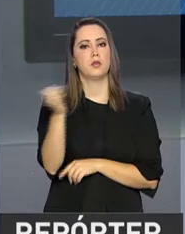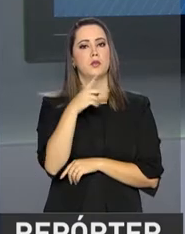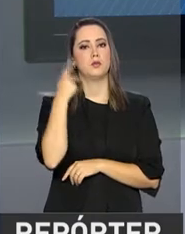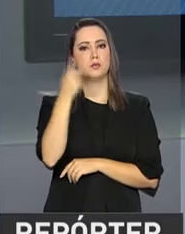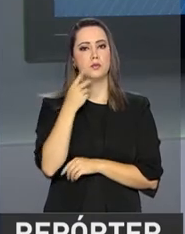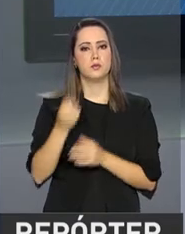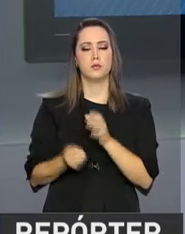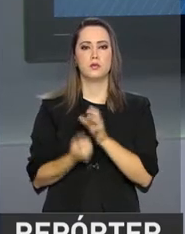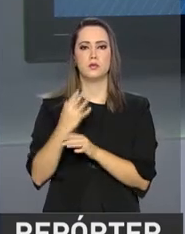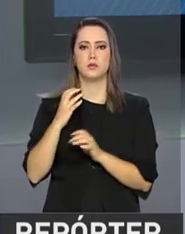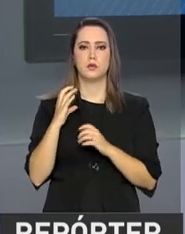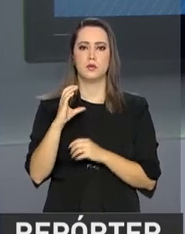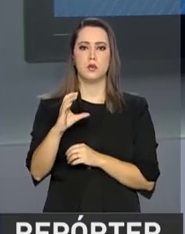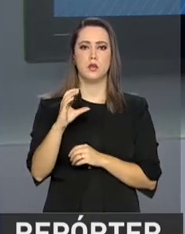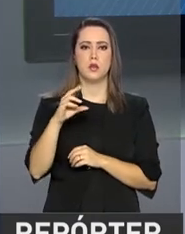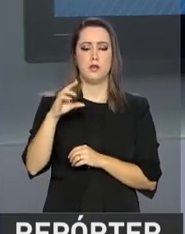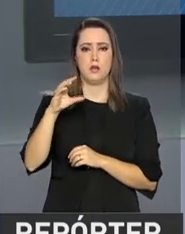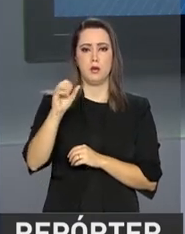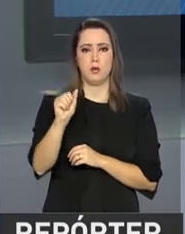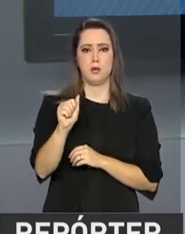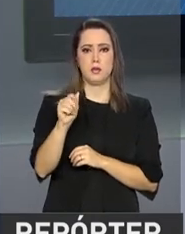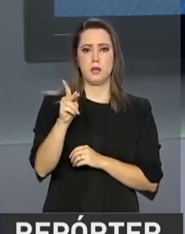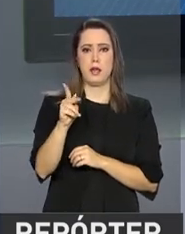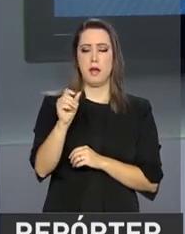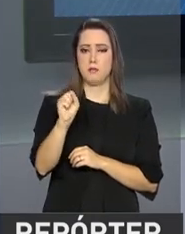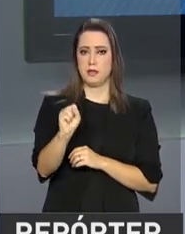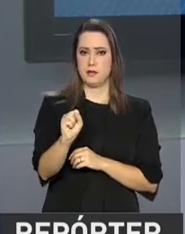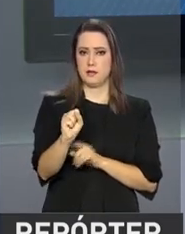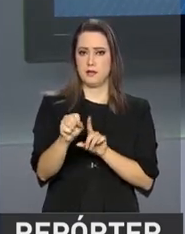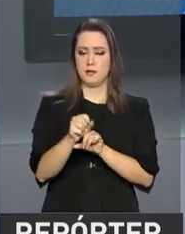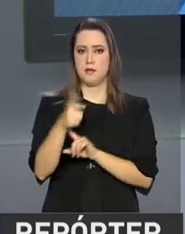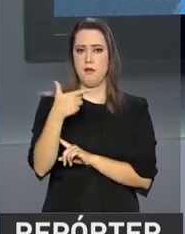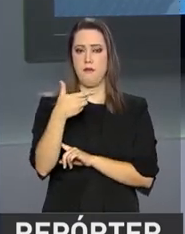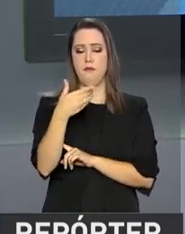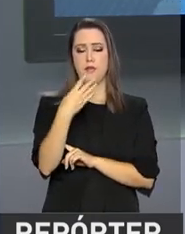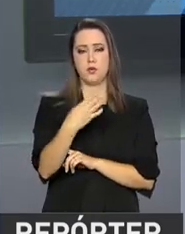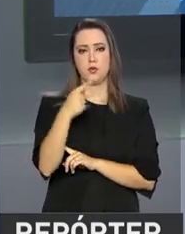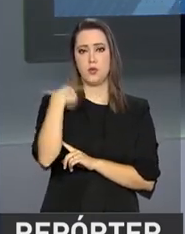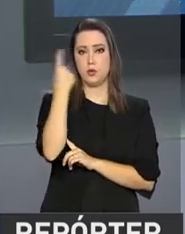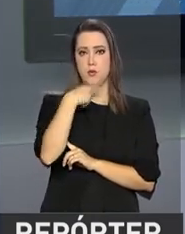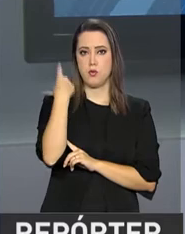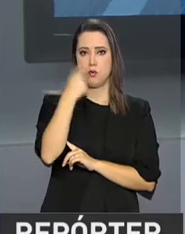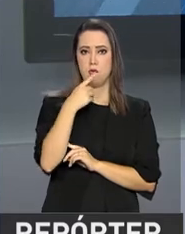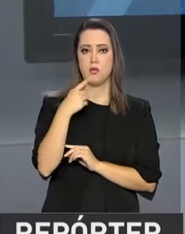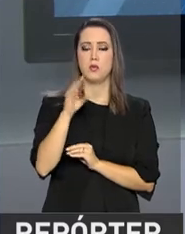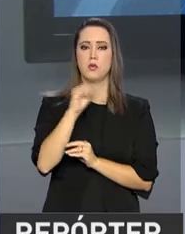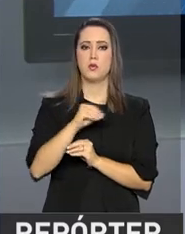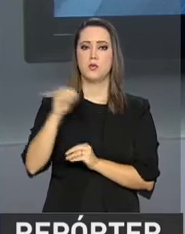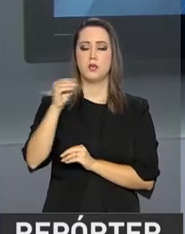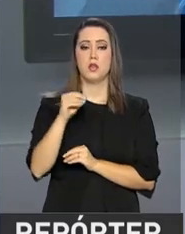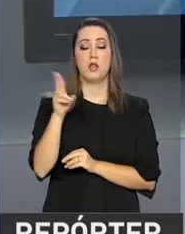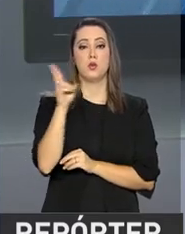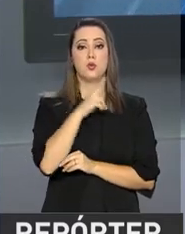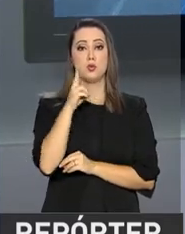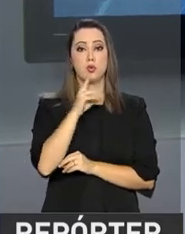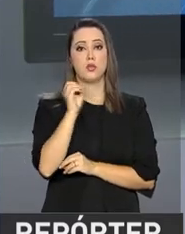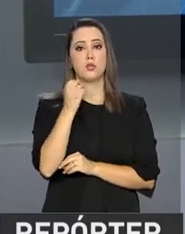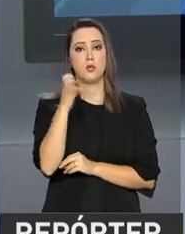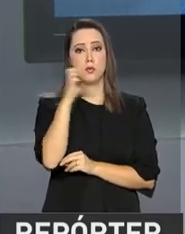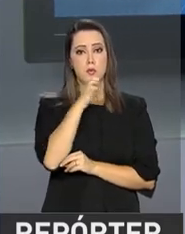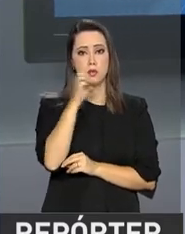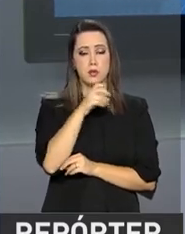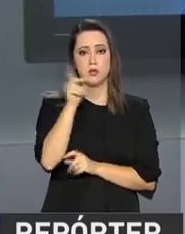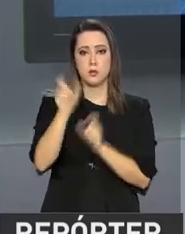de centros de atenção psicossocial 24 horas para atendimento de urgência e emergência a dependentes de